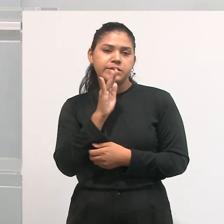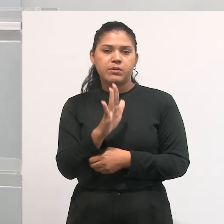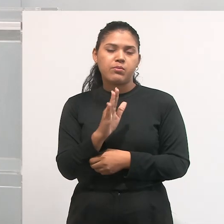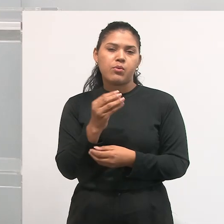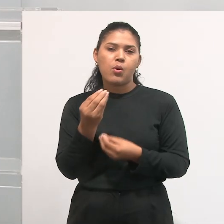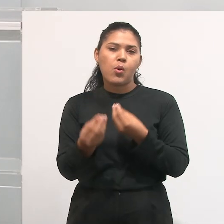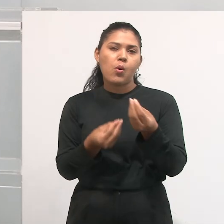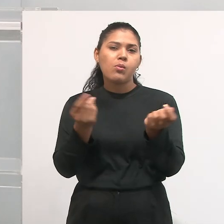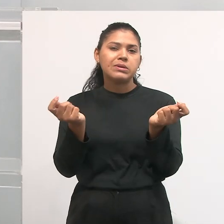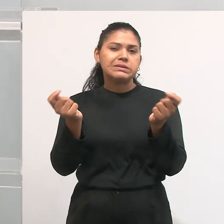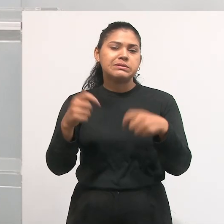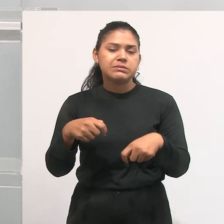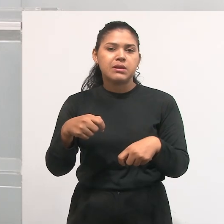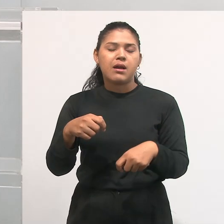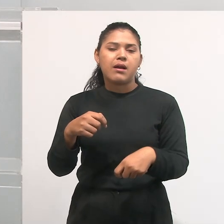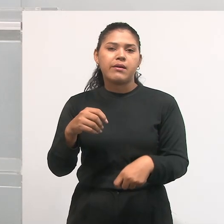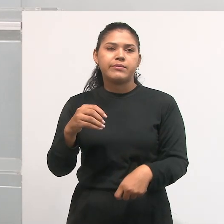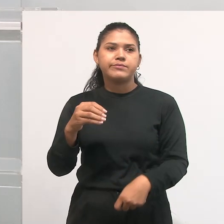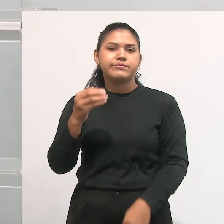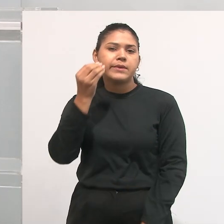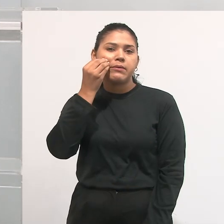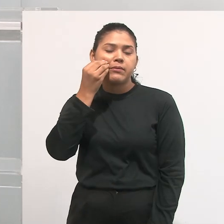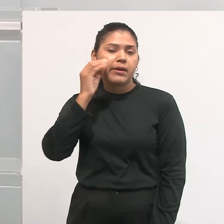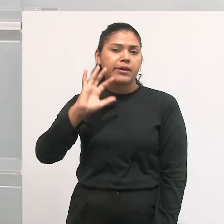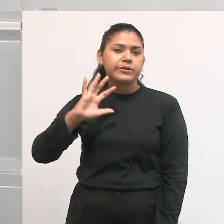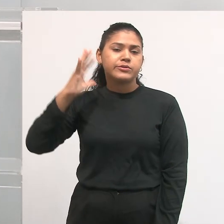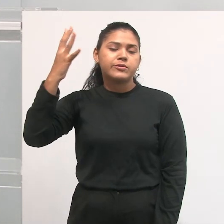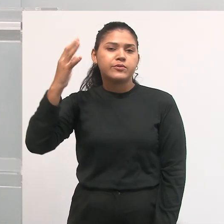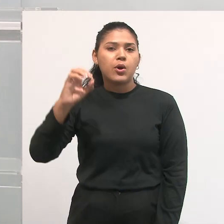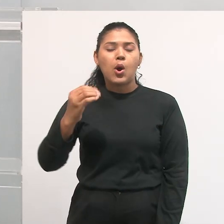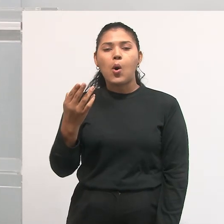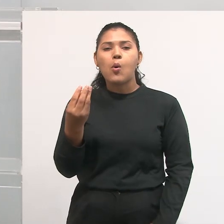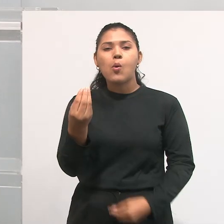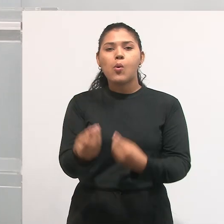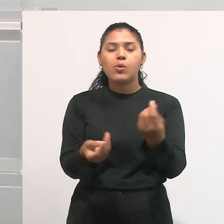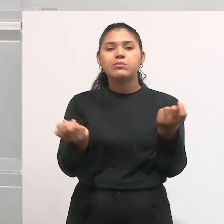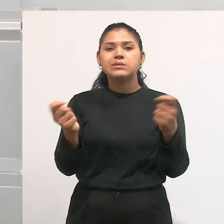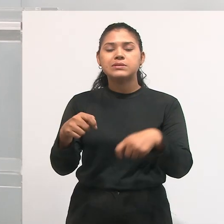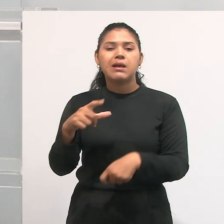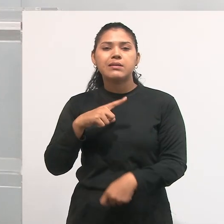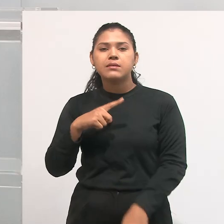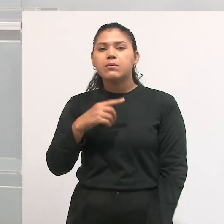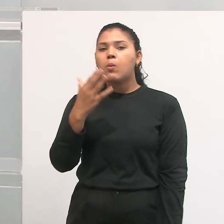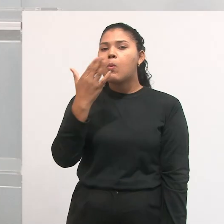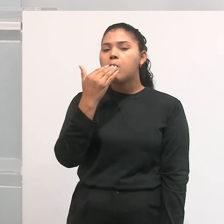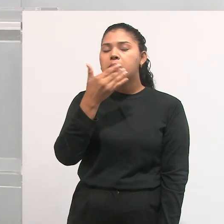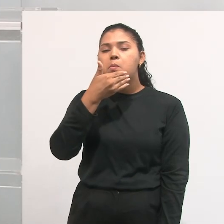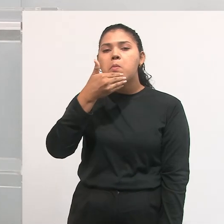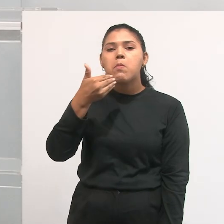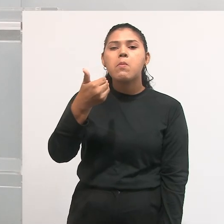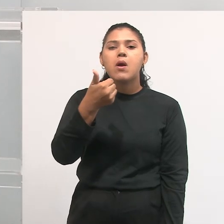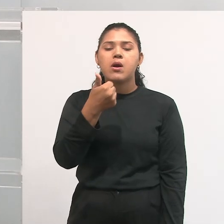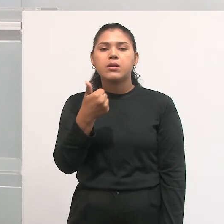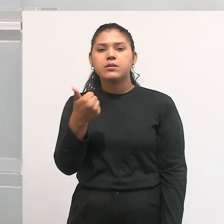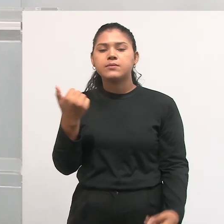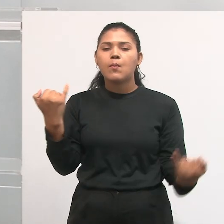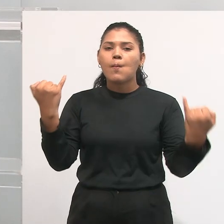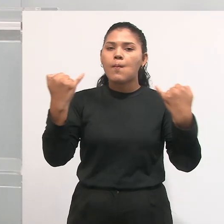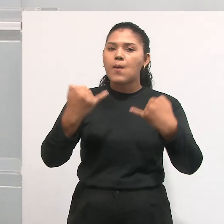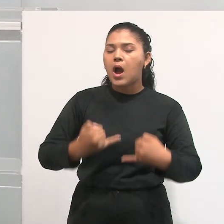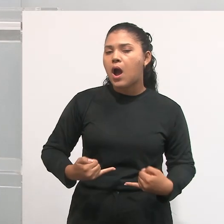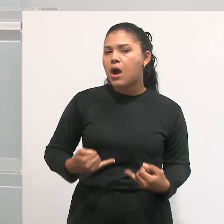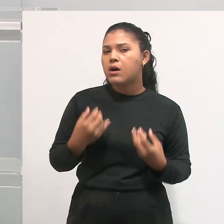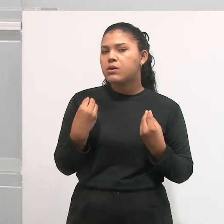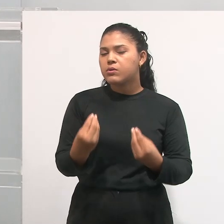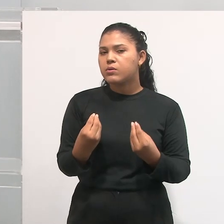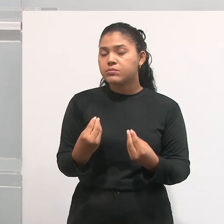vamos solucionar ou precisamos ter alimentos mais saudáveis na nossa merenda. Né? Qual que é a nossa proposta? A nossa